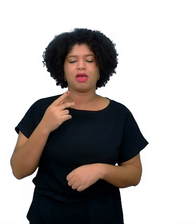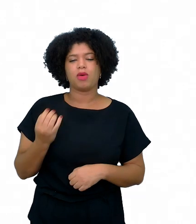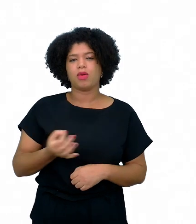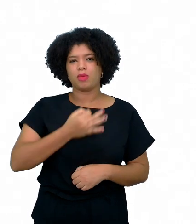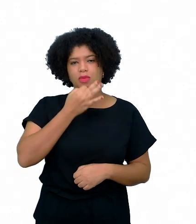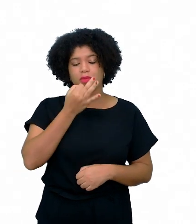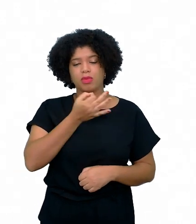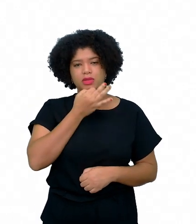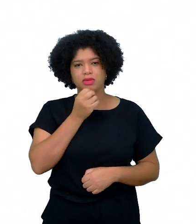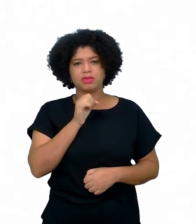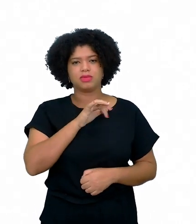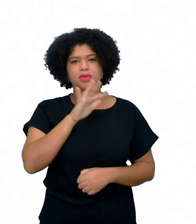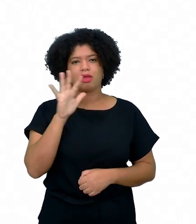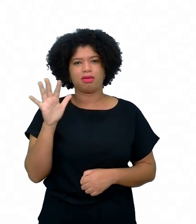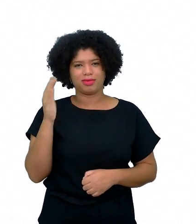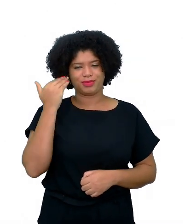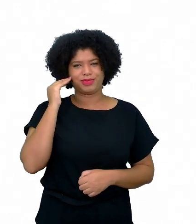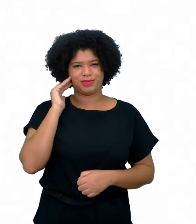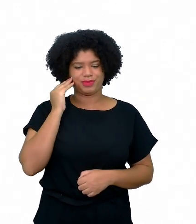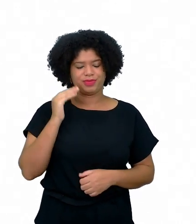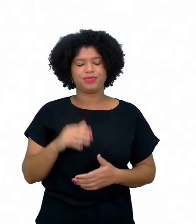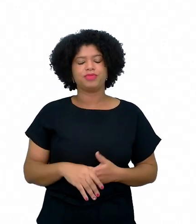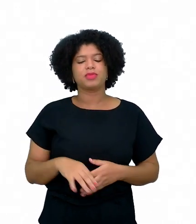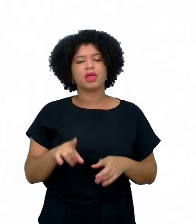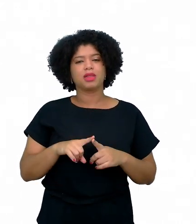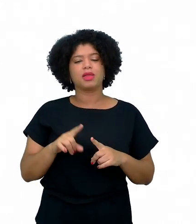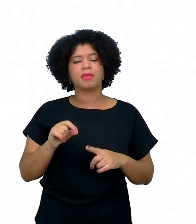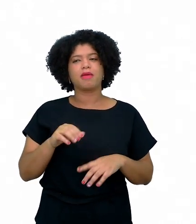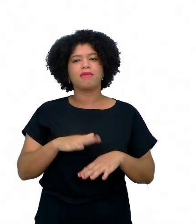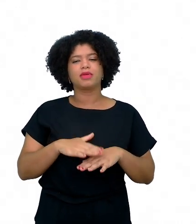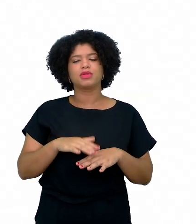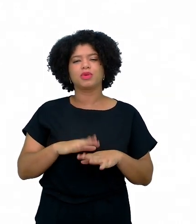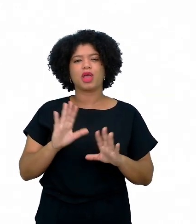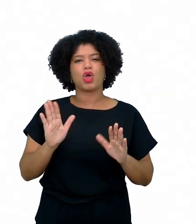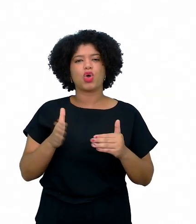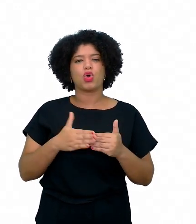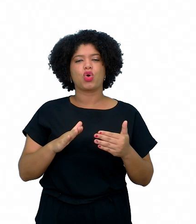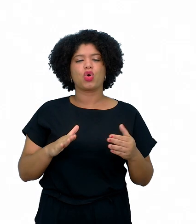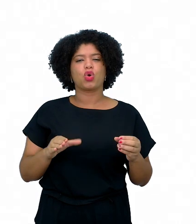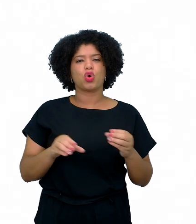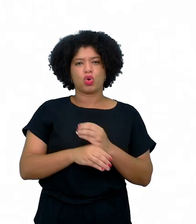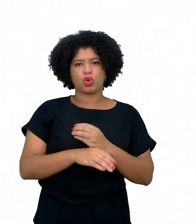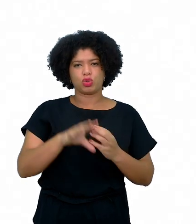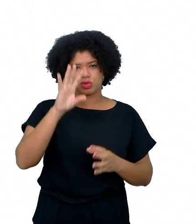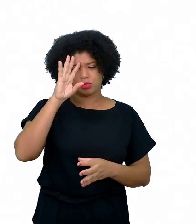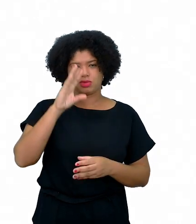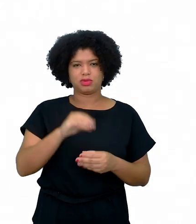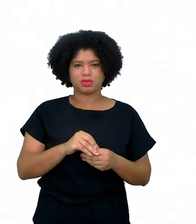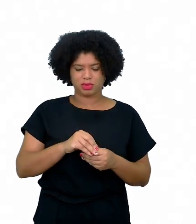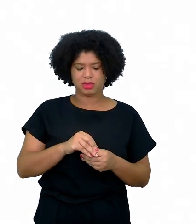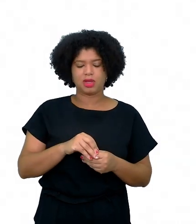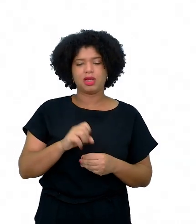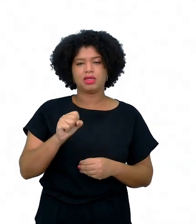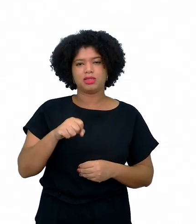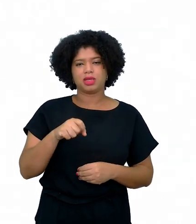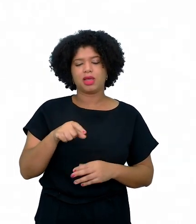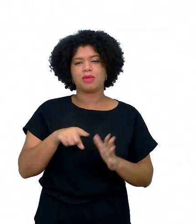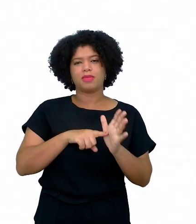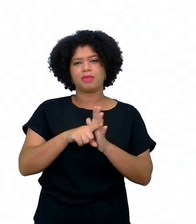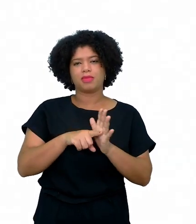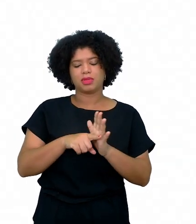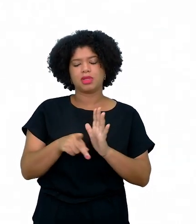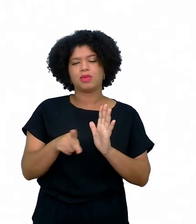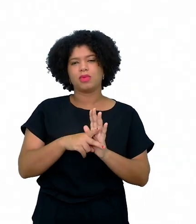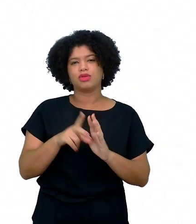devolutiva, né? E, por fim, eu fazer um fechamento, né? do que eles trouxeram, né, em relação